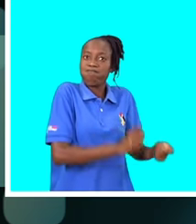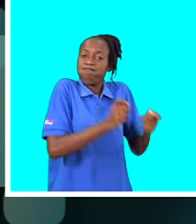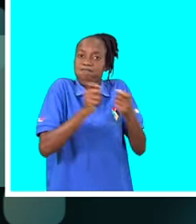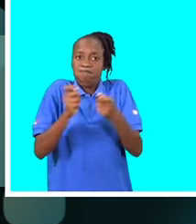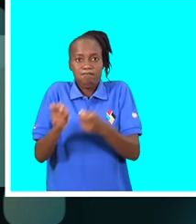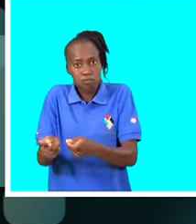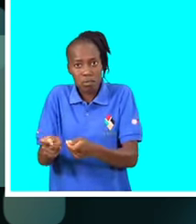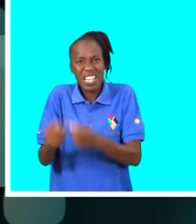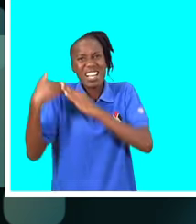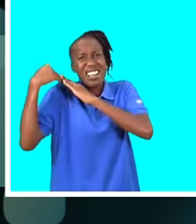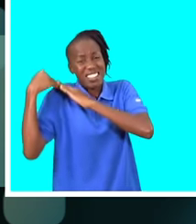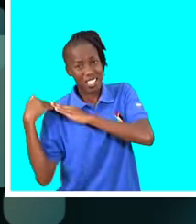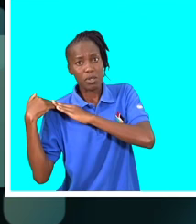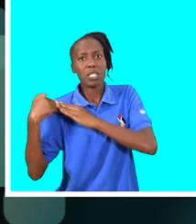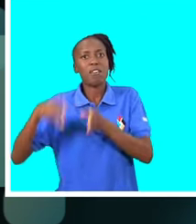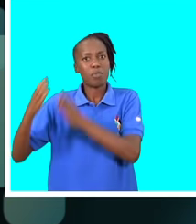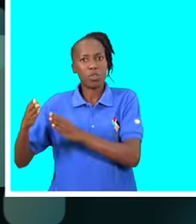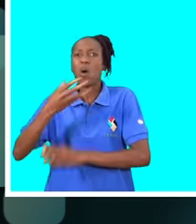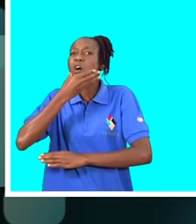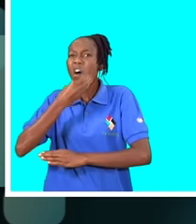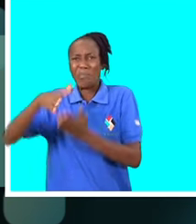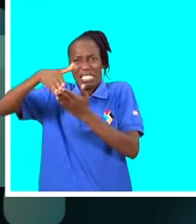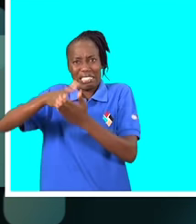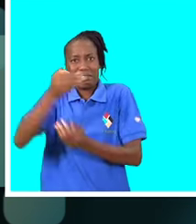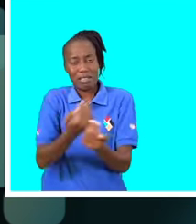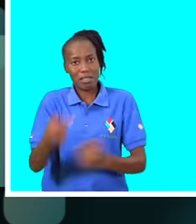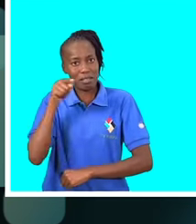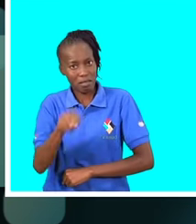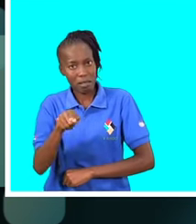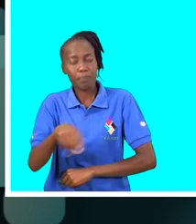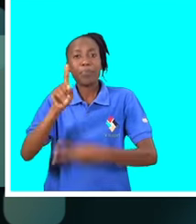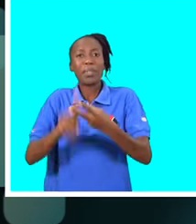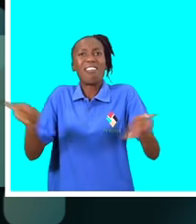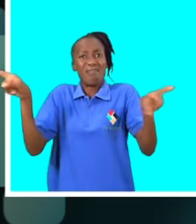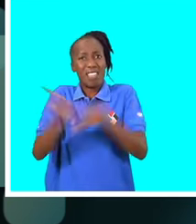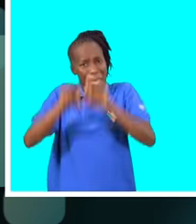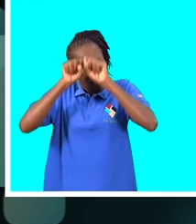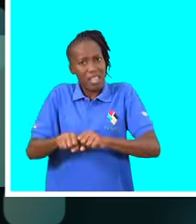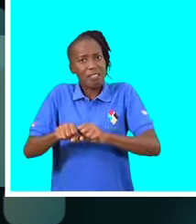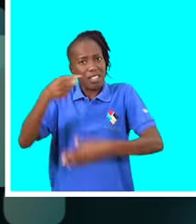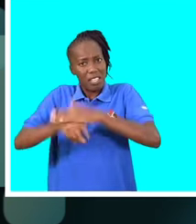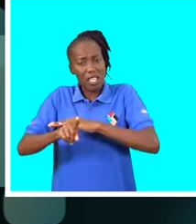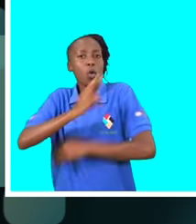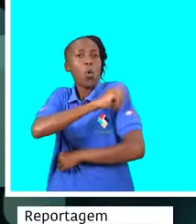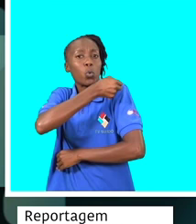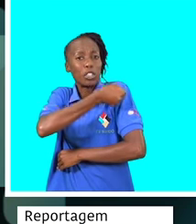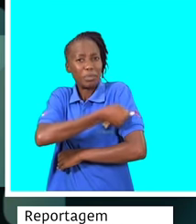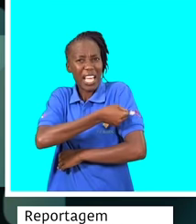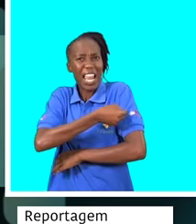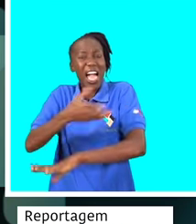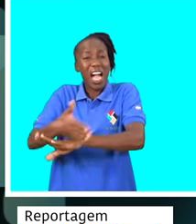fim de se responsabilizar o agressor, mas há uma necessidade da vítima ser encaminhada ao hospital